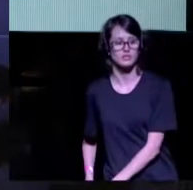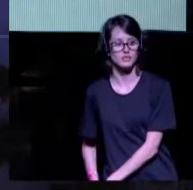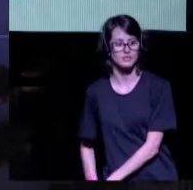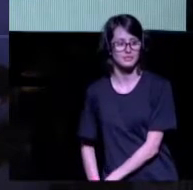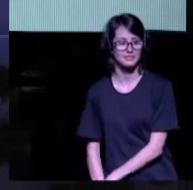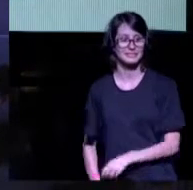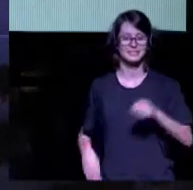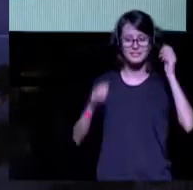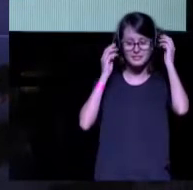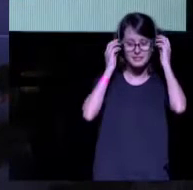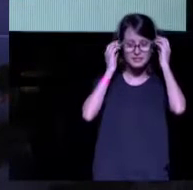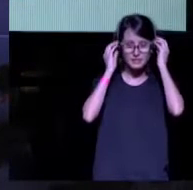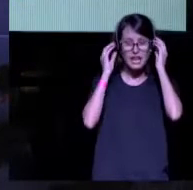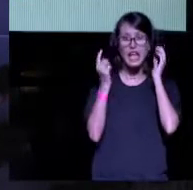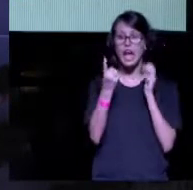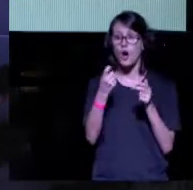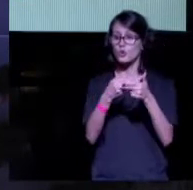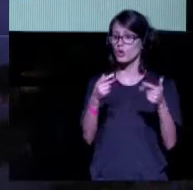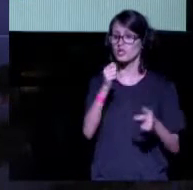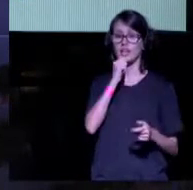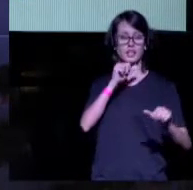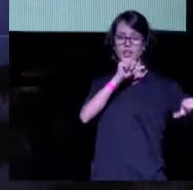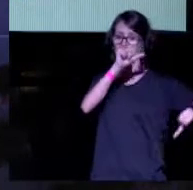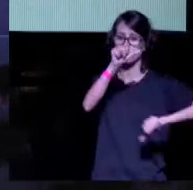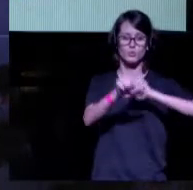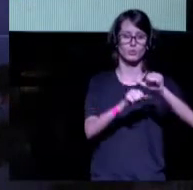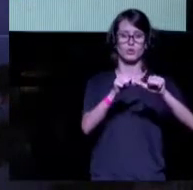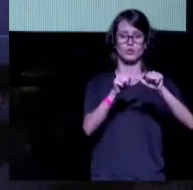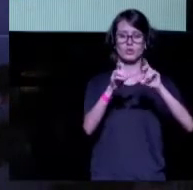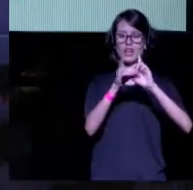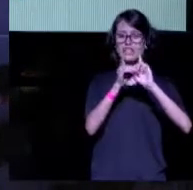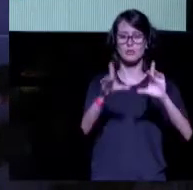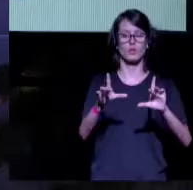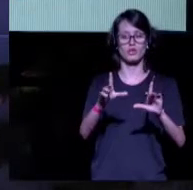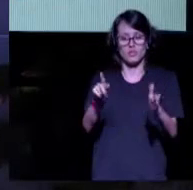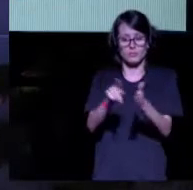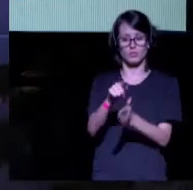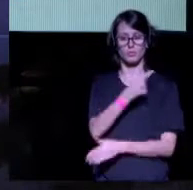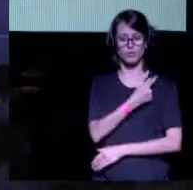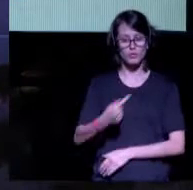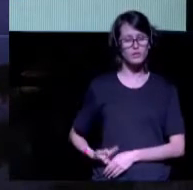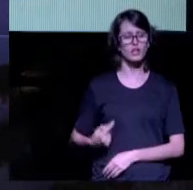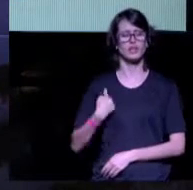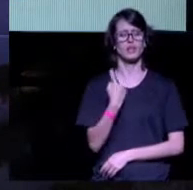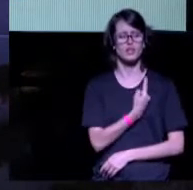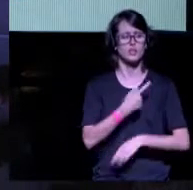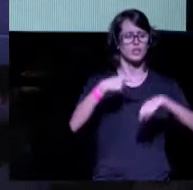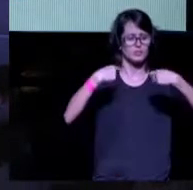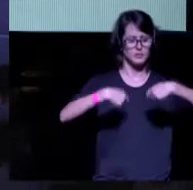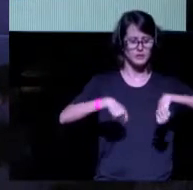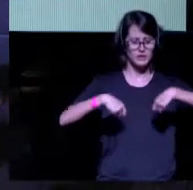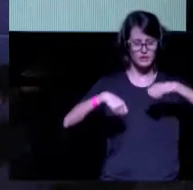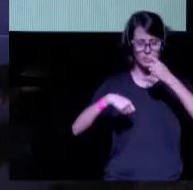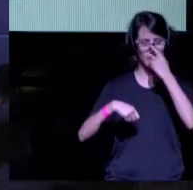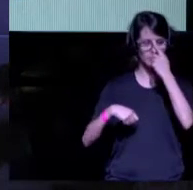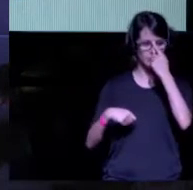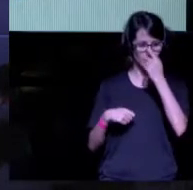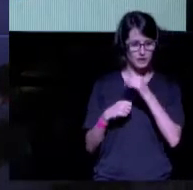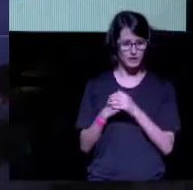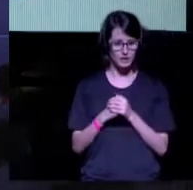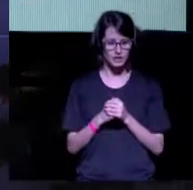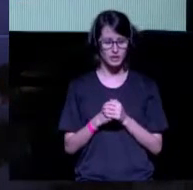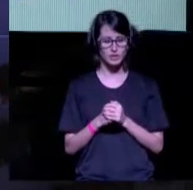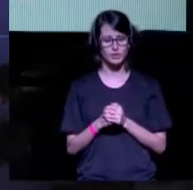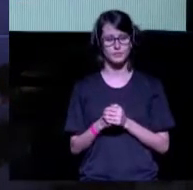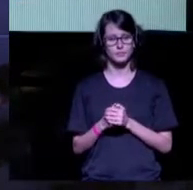democracia os governos então nós precisamos o governo do futuro também os governos